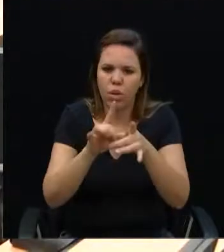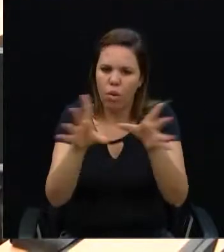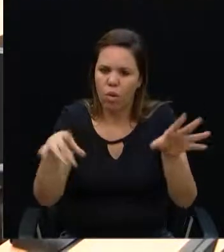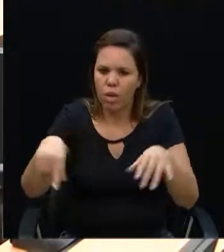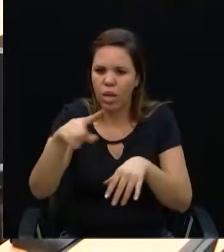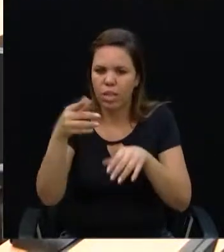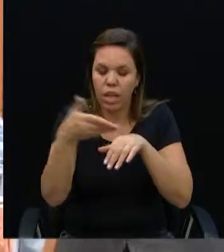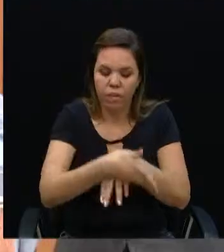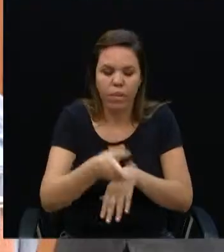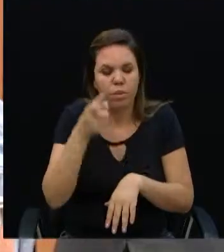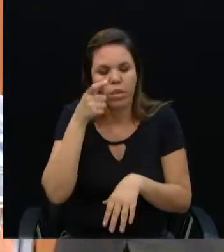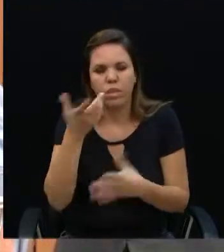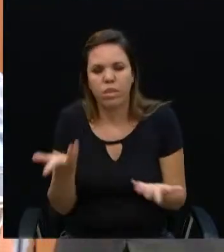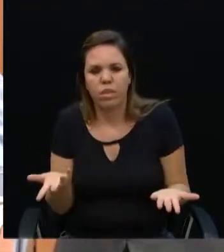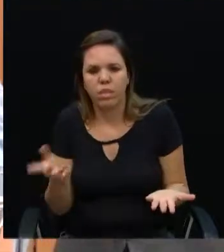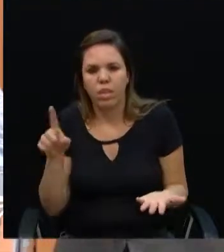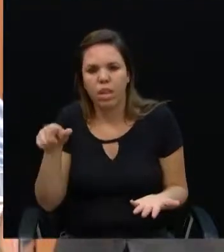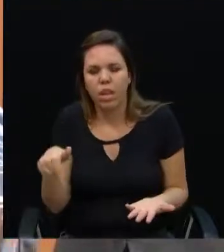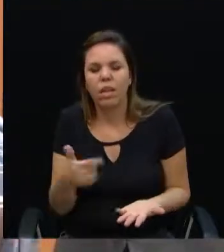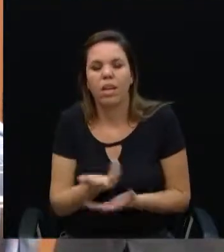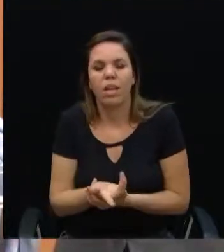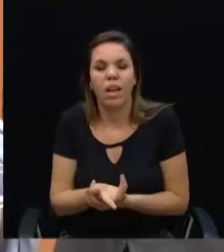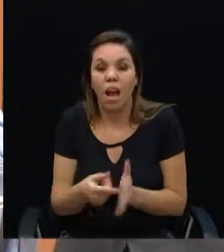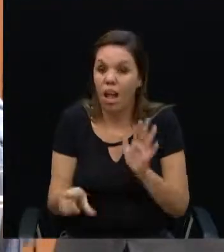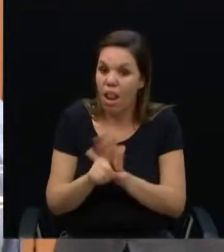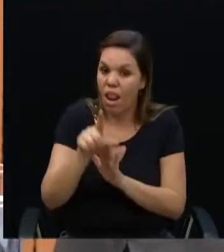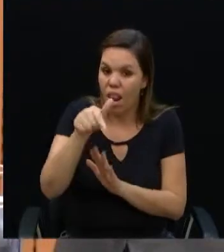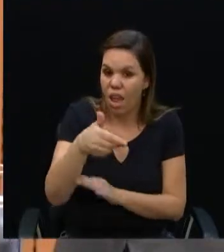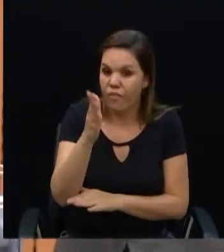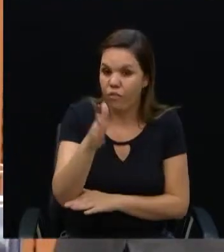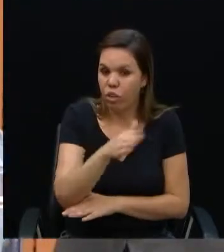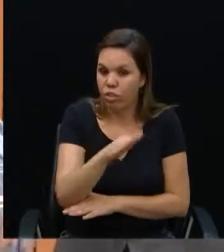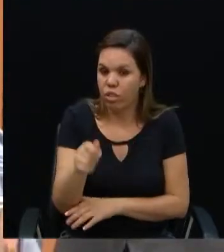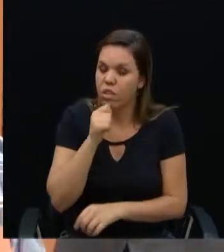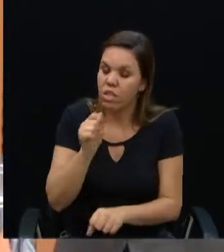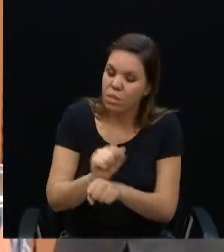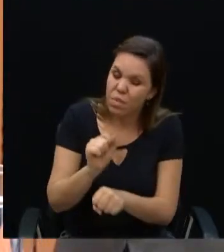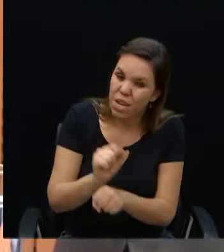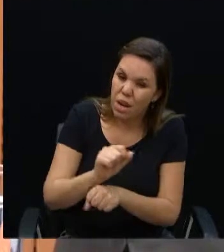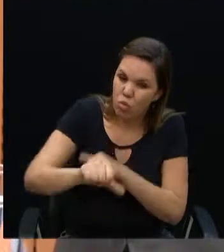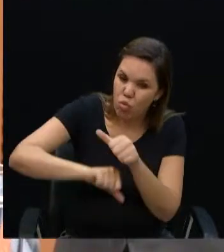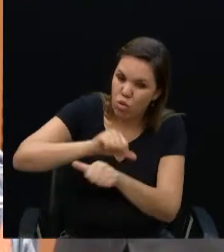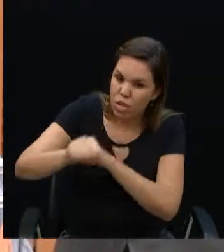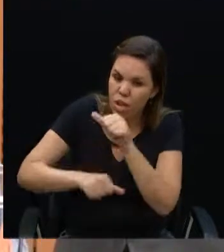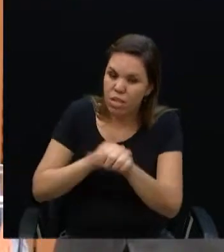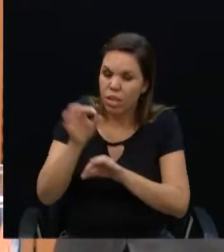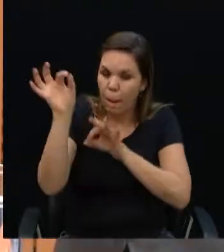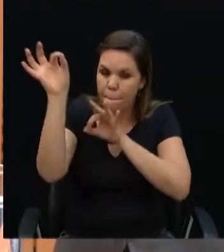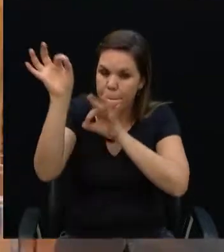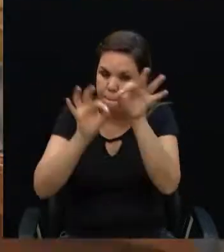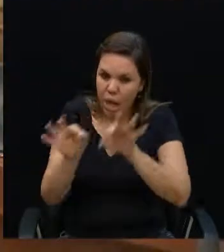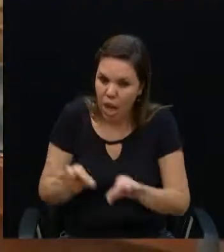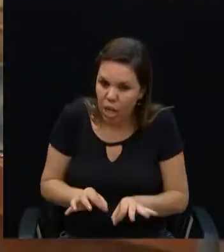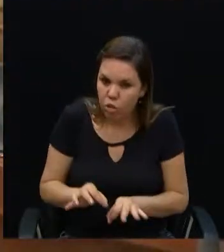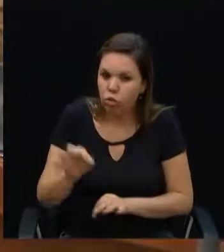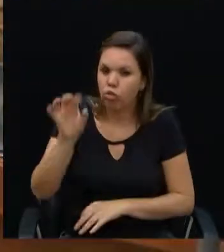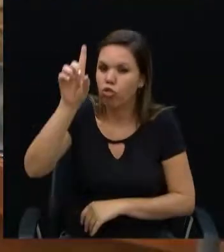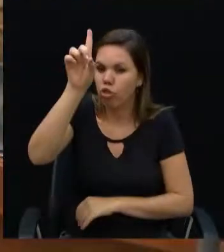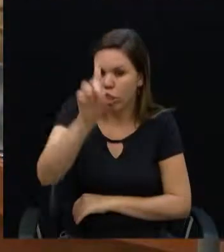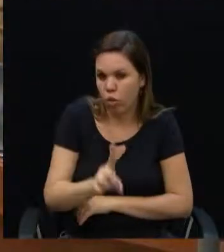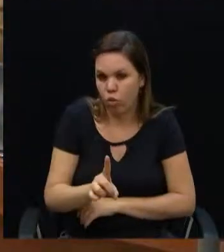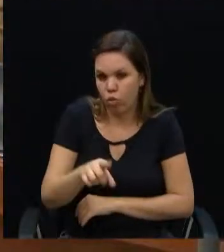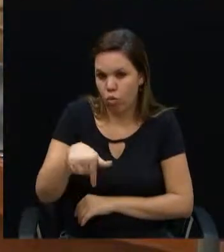Augusto Santoro explicou que a Lei do Puxadinho foi adiada para aguardar as mudanças no plano diretor da cidade, aprovado